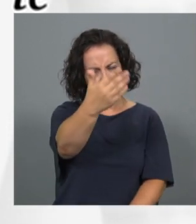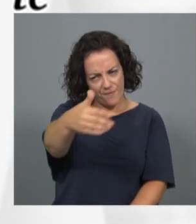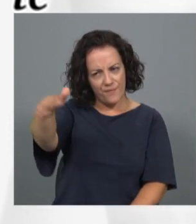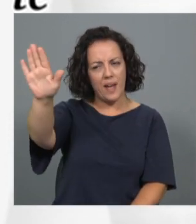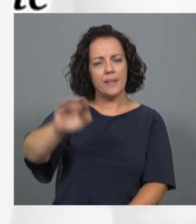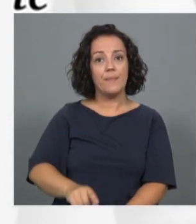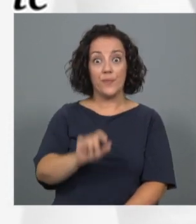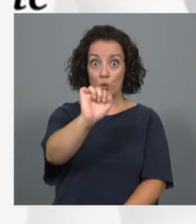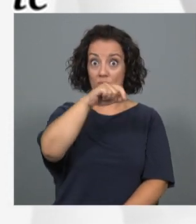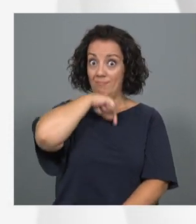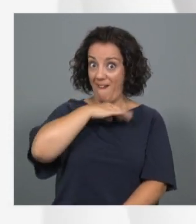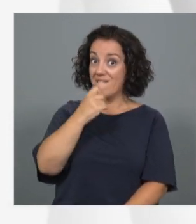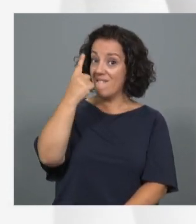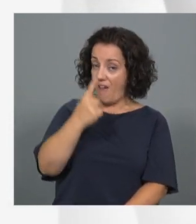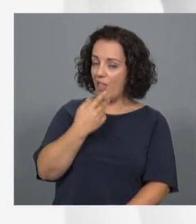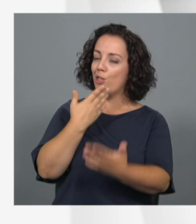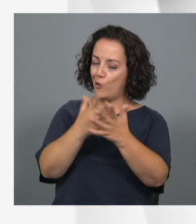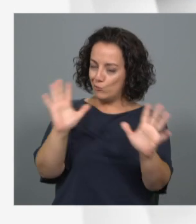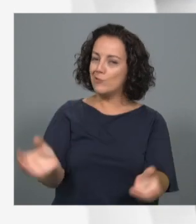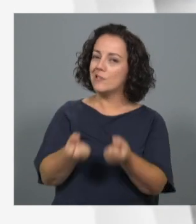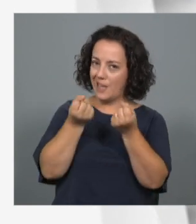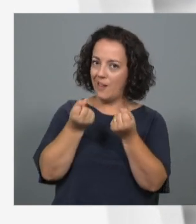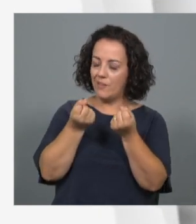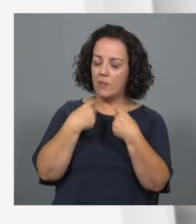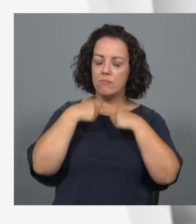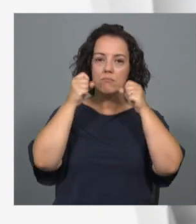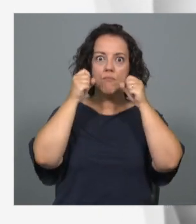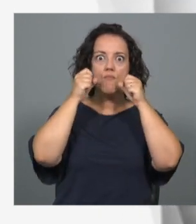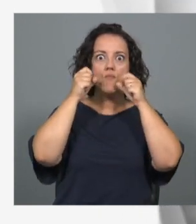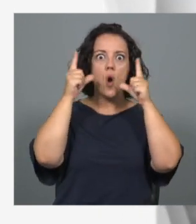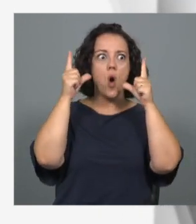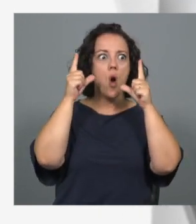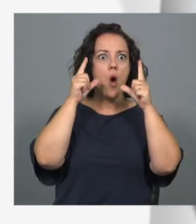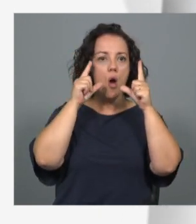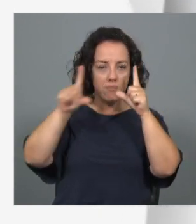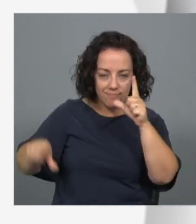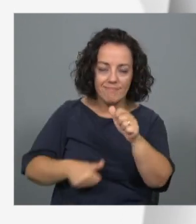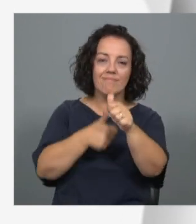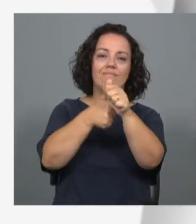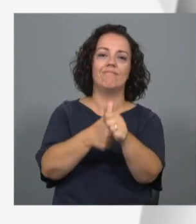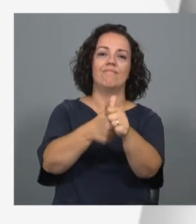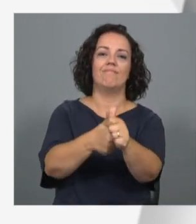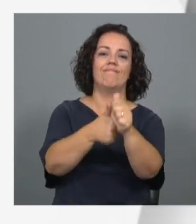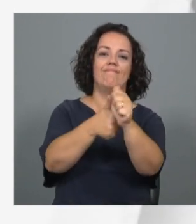tua fé te salvou. Logo ele recuperou a vista e seguiu Jesus pelo caminho.